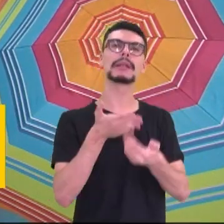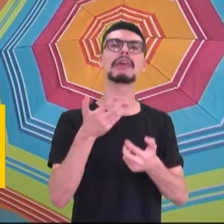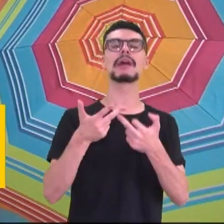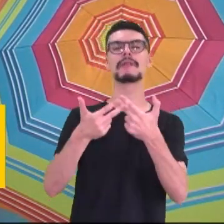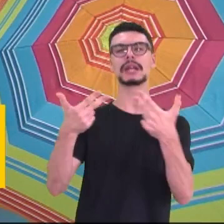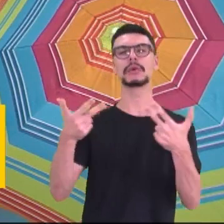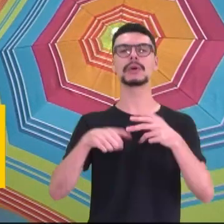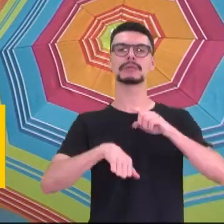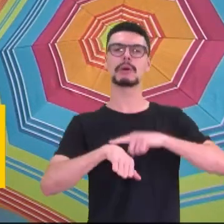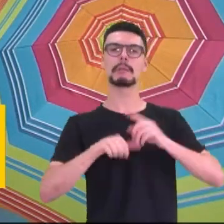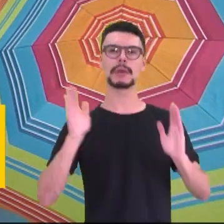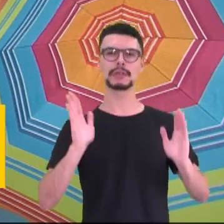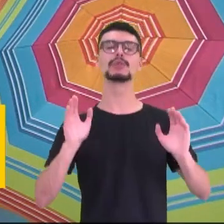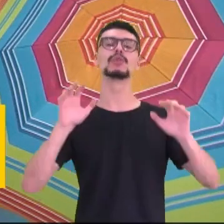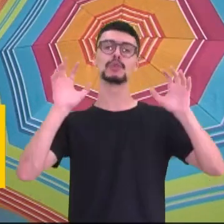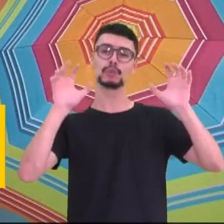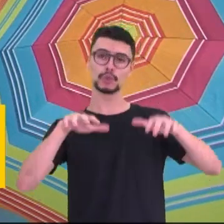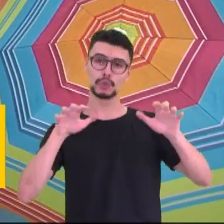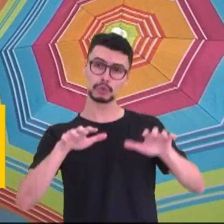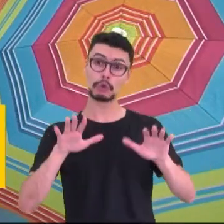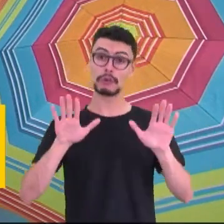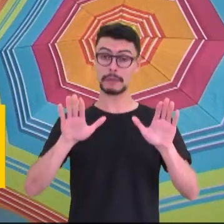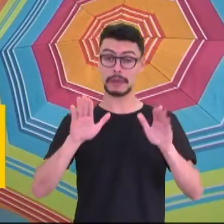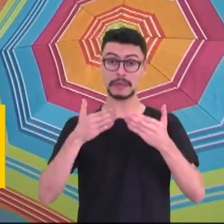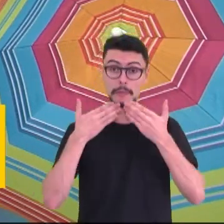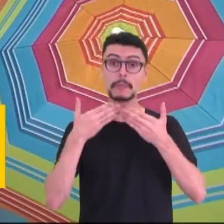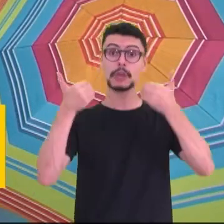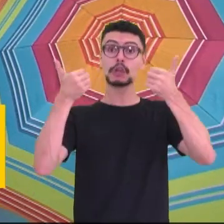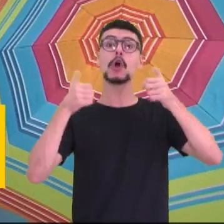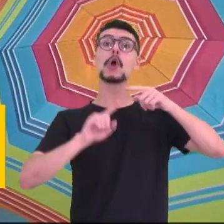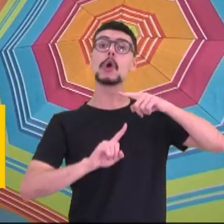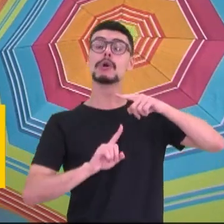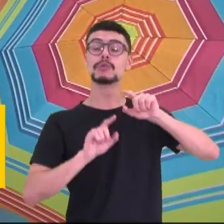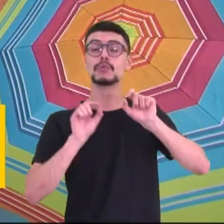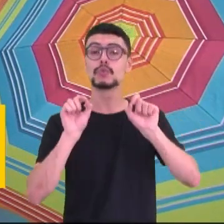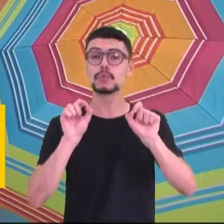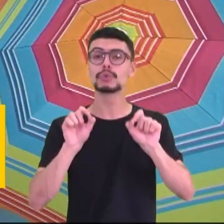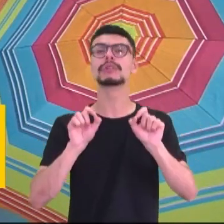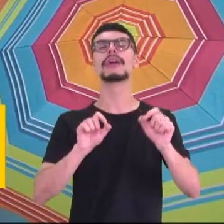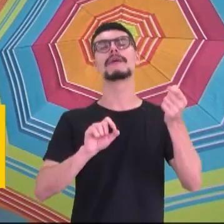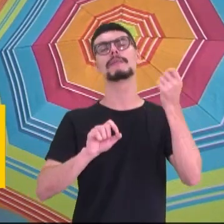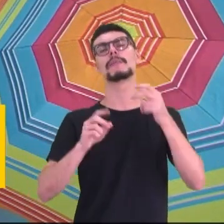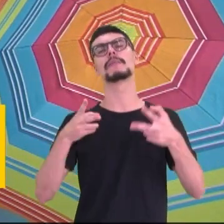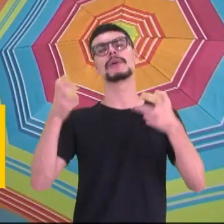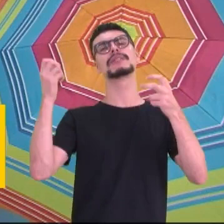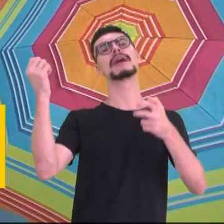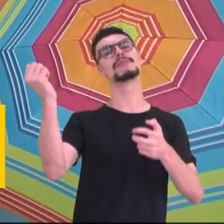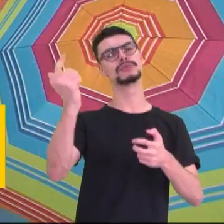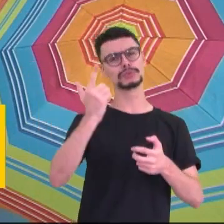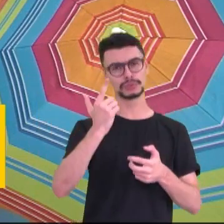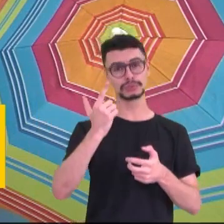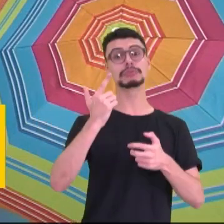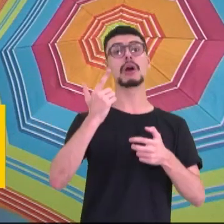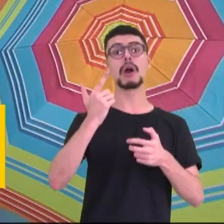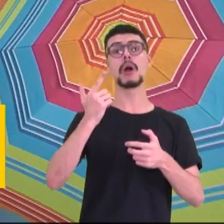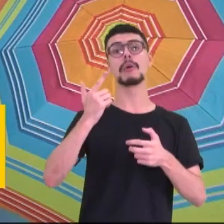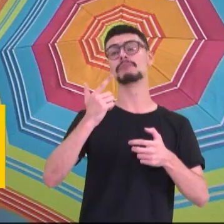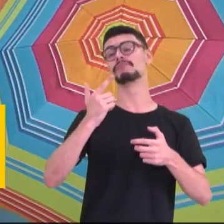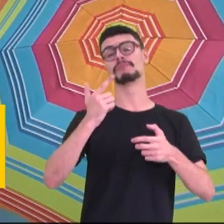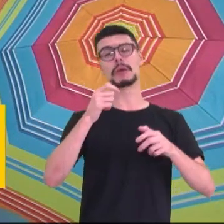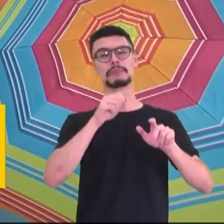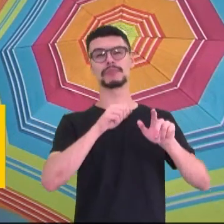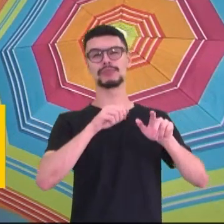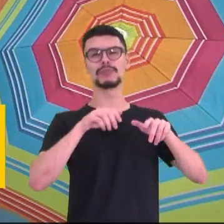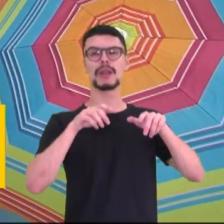as chuvas. E agora, com esse tempo melhor, né, Bruna, a gente vê o solzinho dando as caras hoje de manhã, aqui em Paranaguá, lá em Matinhos,